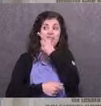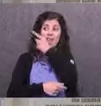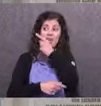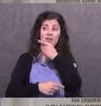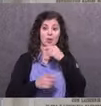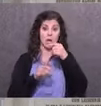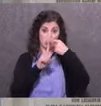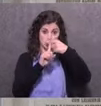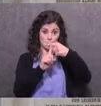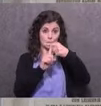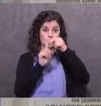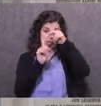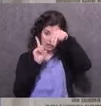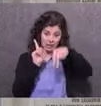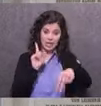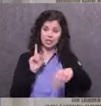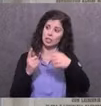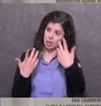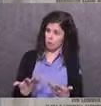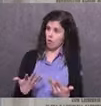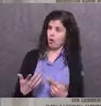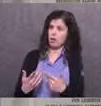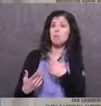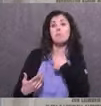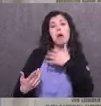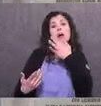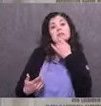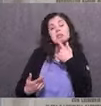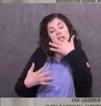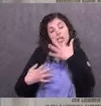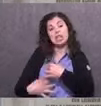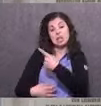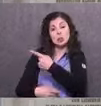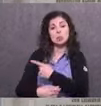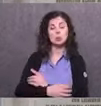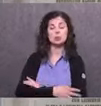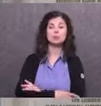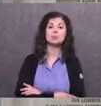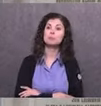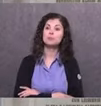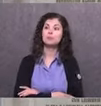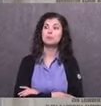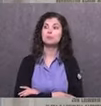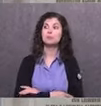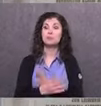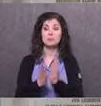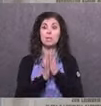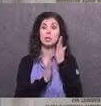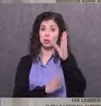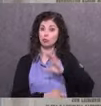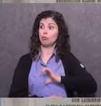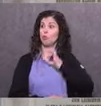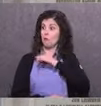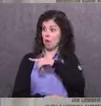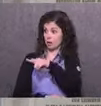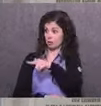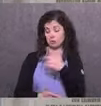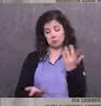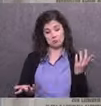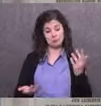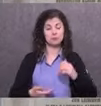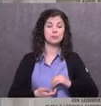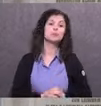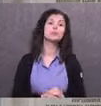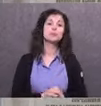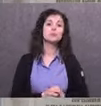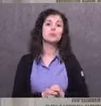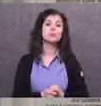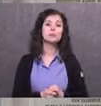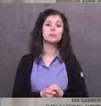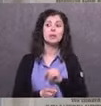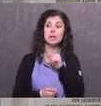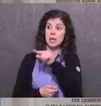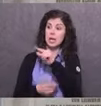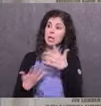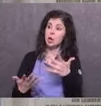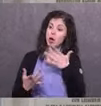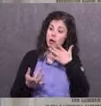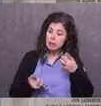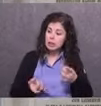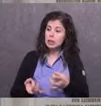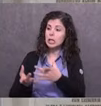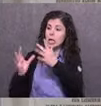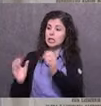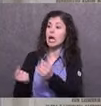cruz e acreditaremos nele. Confiou em Deus. Ele que o livre agora se o